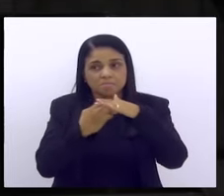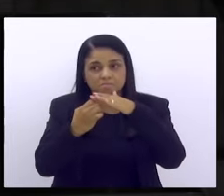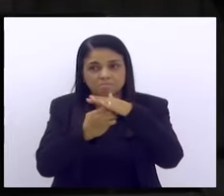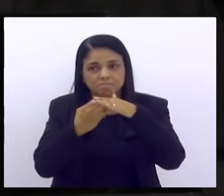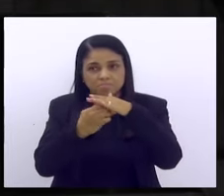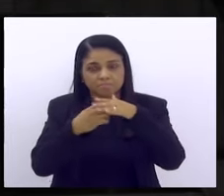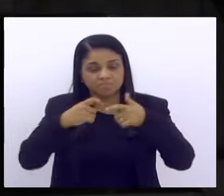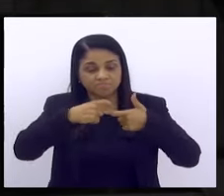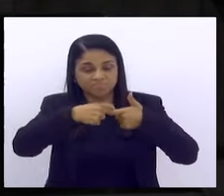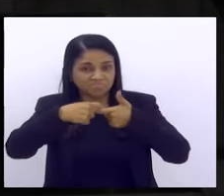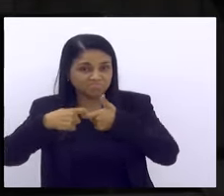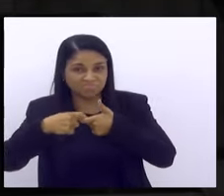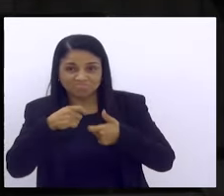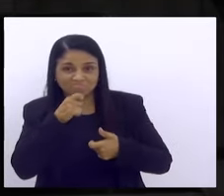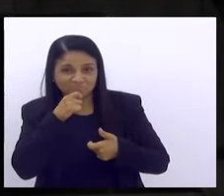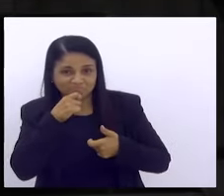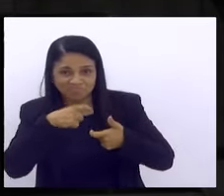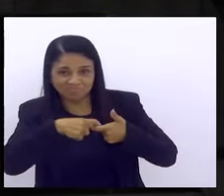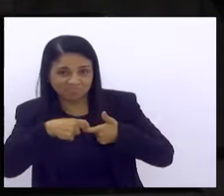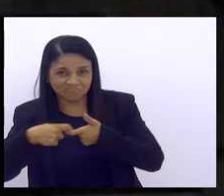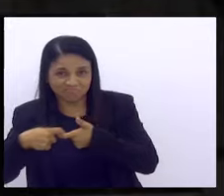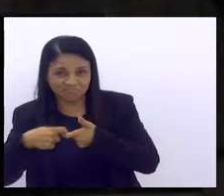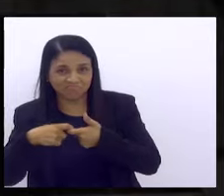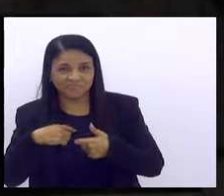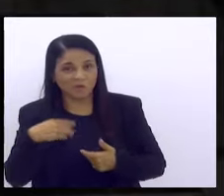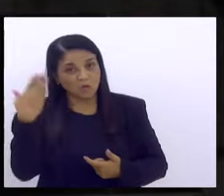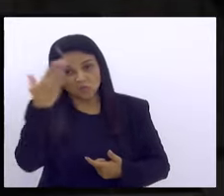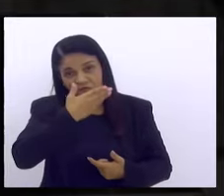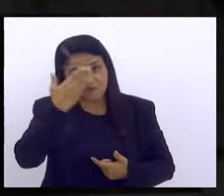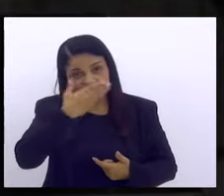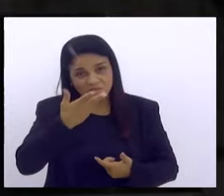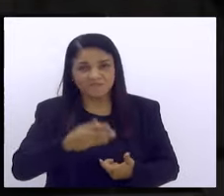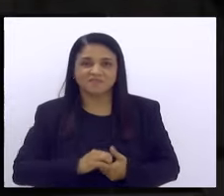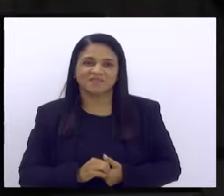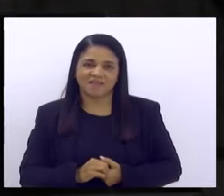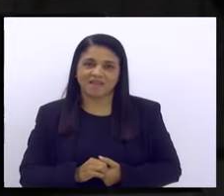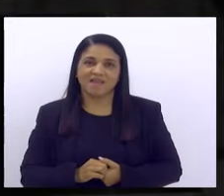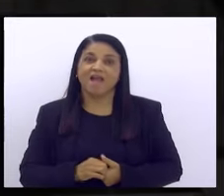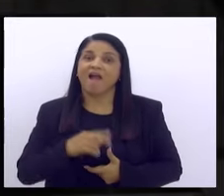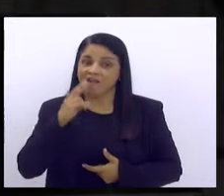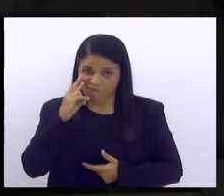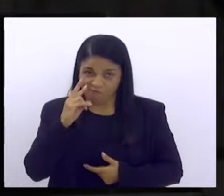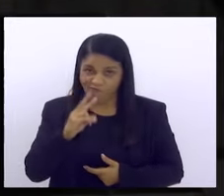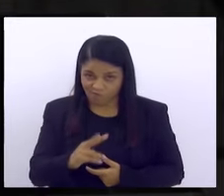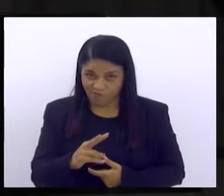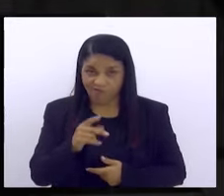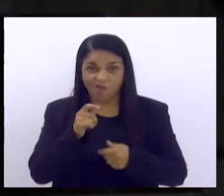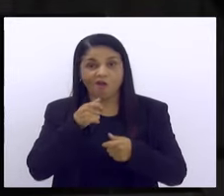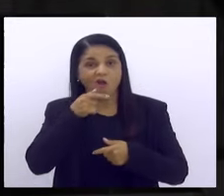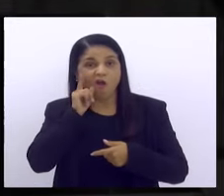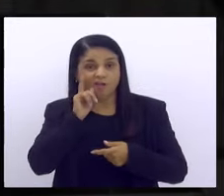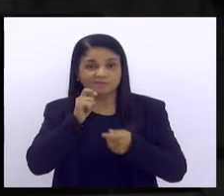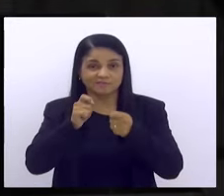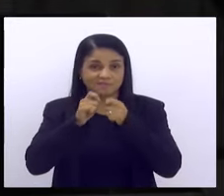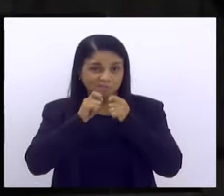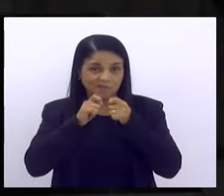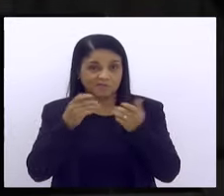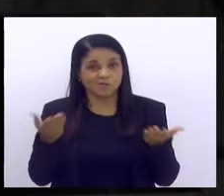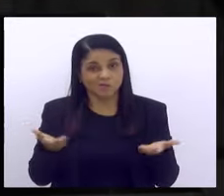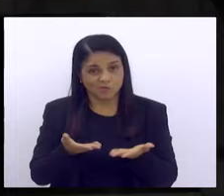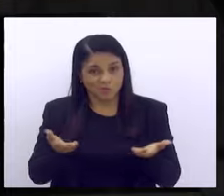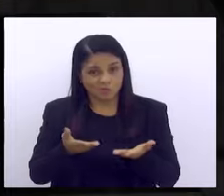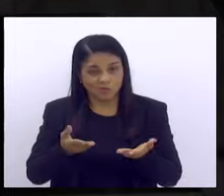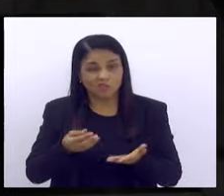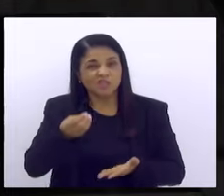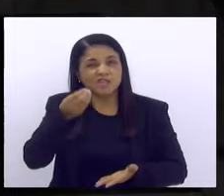empresa de reboque, não tem reboque. Eu não vi. Mas eu vi a imprensa ontem e hoje